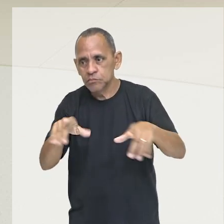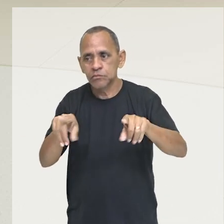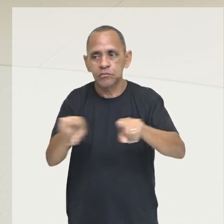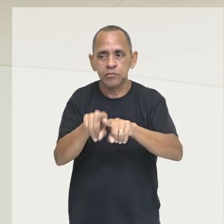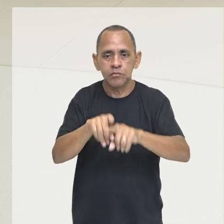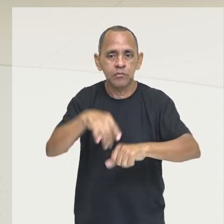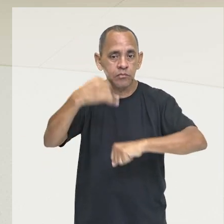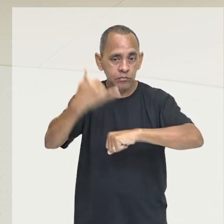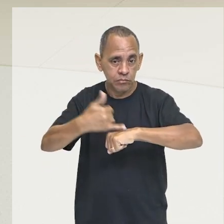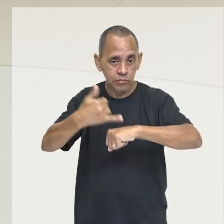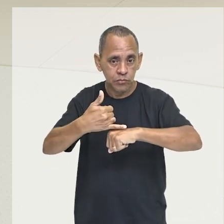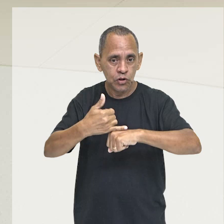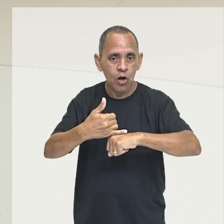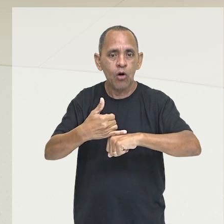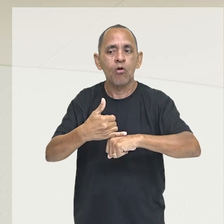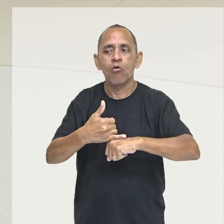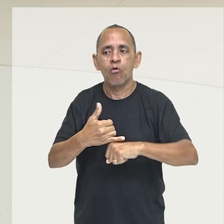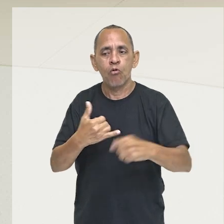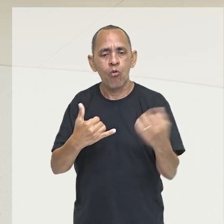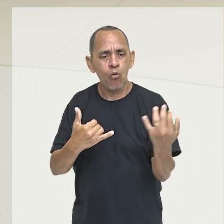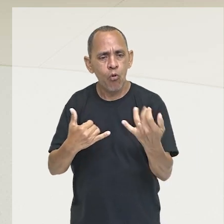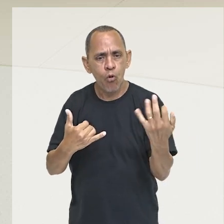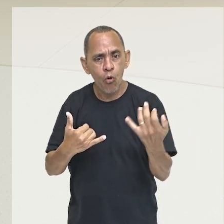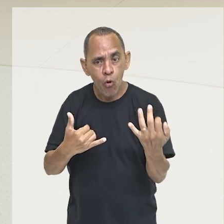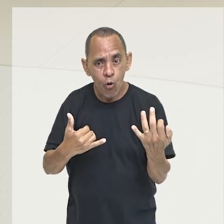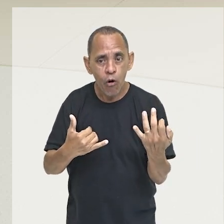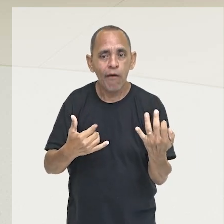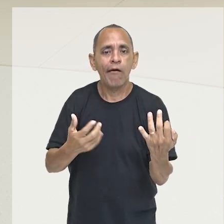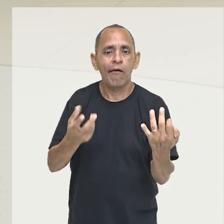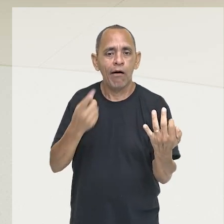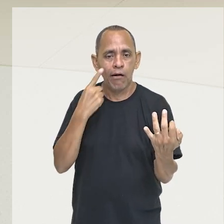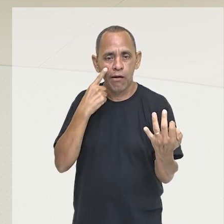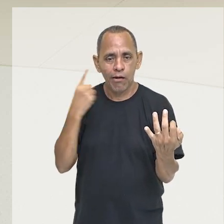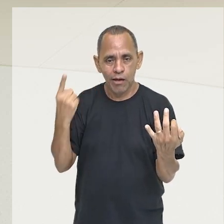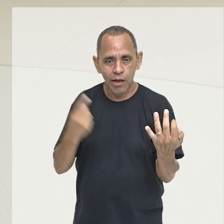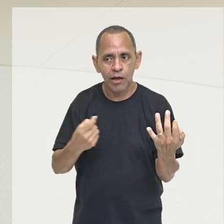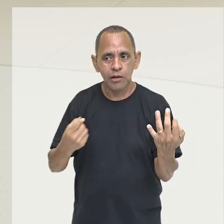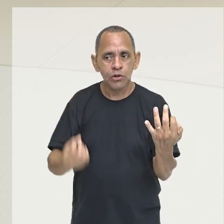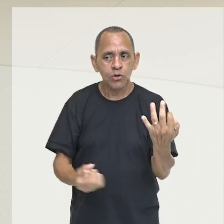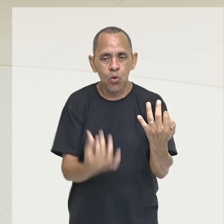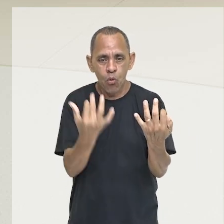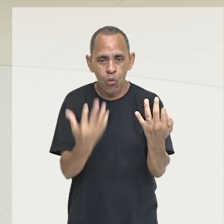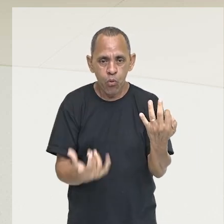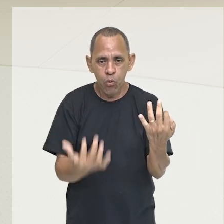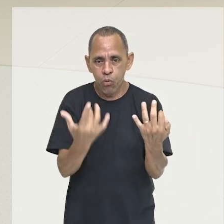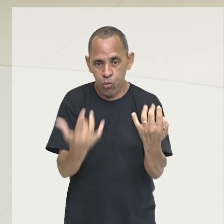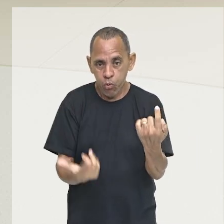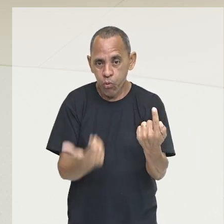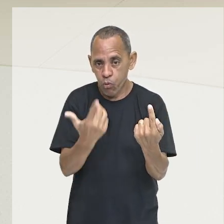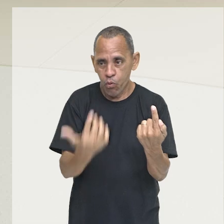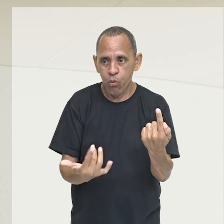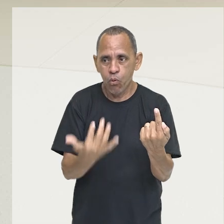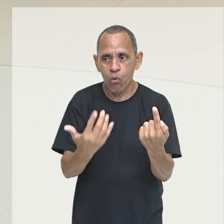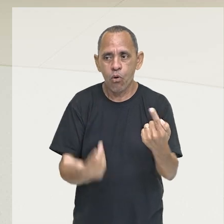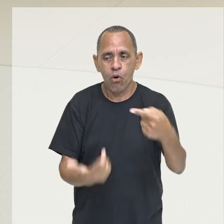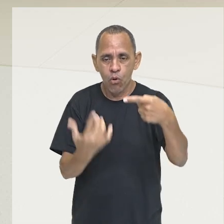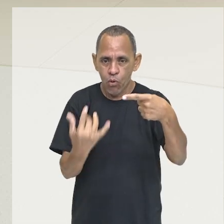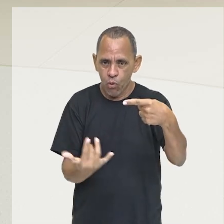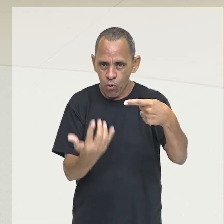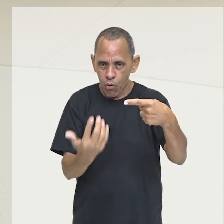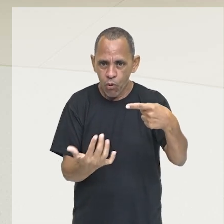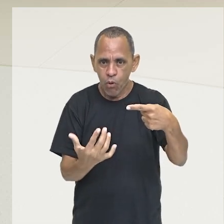vai perceber que houve aí o quê? Nós temos o quê? Vai ser apenas a energia